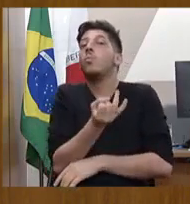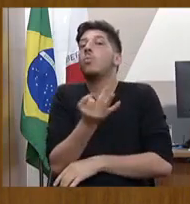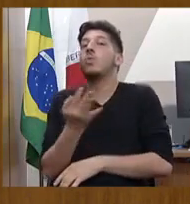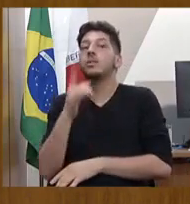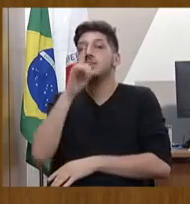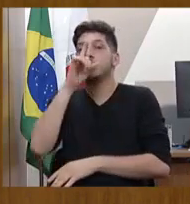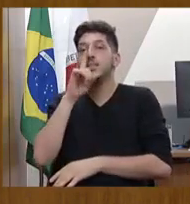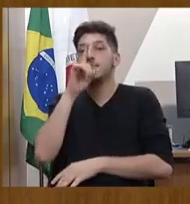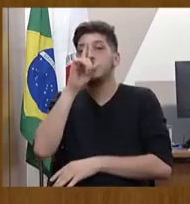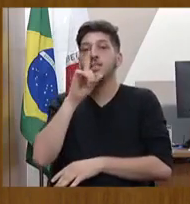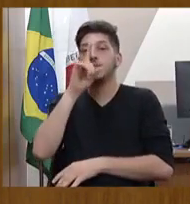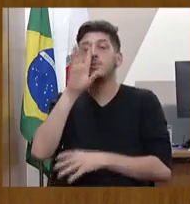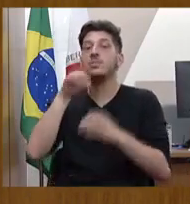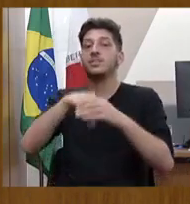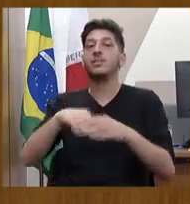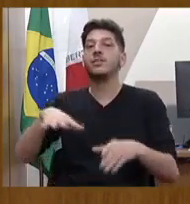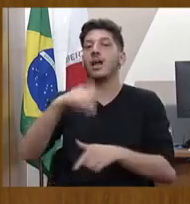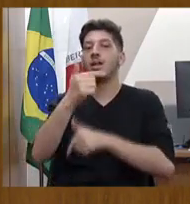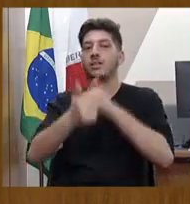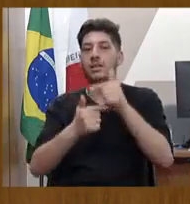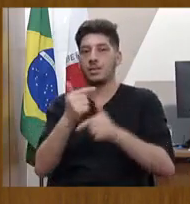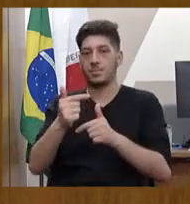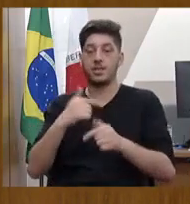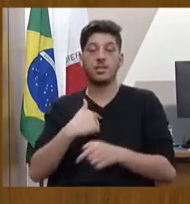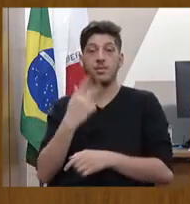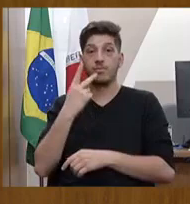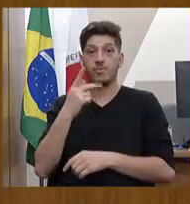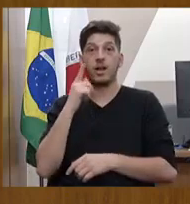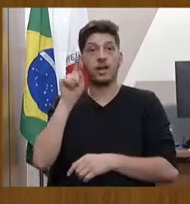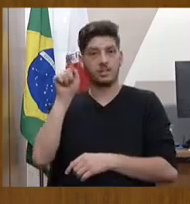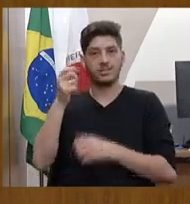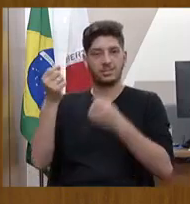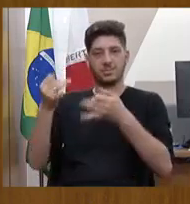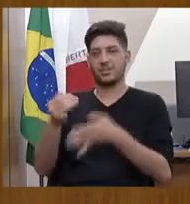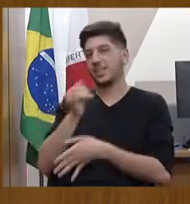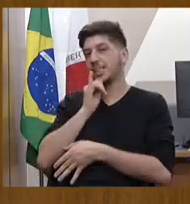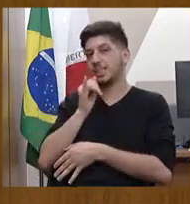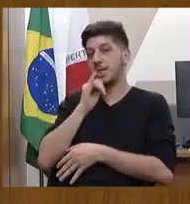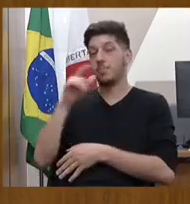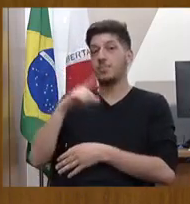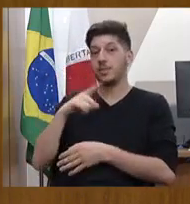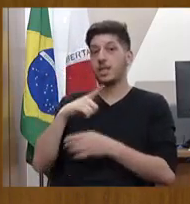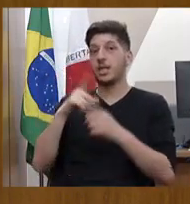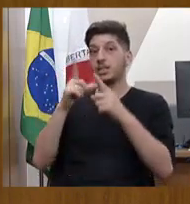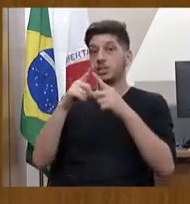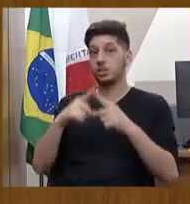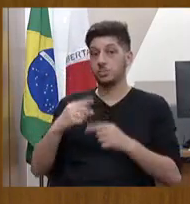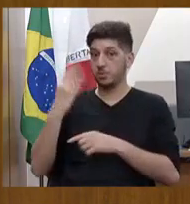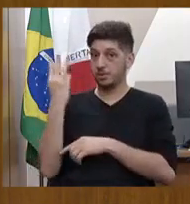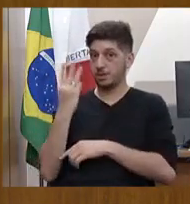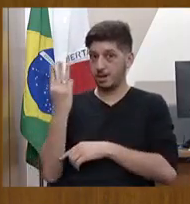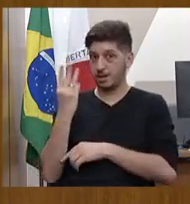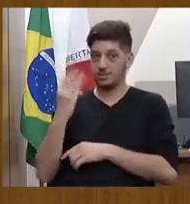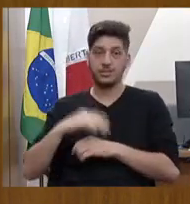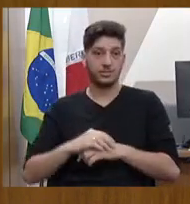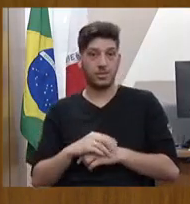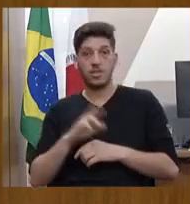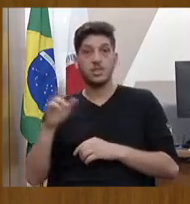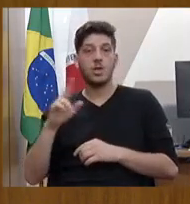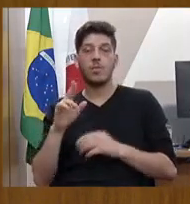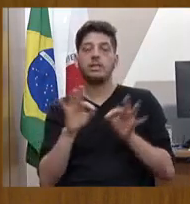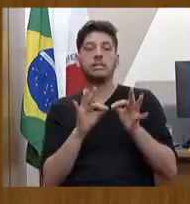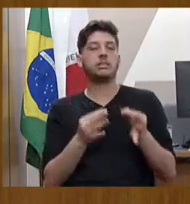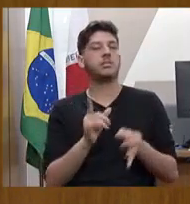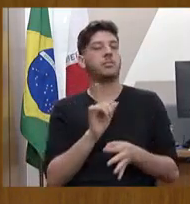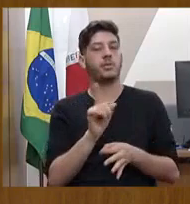o setor ao qual mencione ele tem um grau de risco 3 não é um grau de risco baixo da atividade então ele depende também